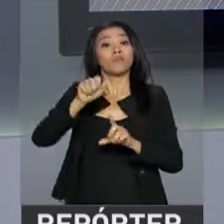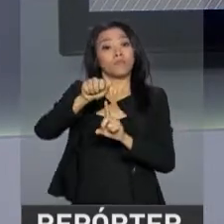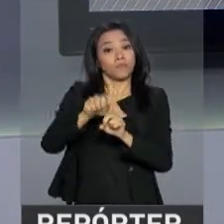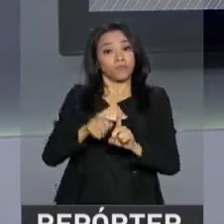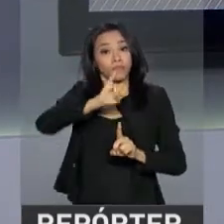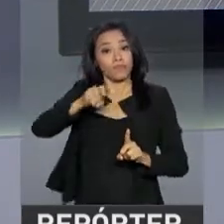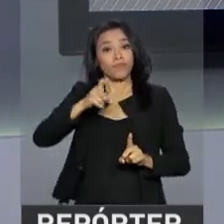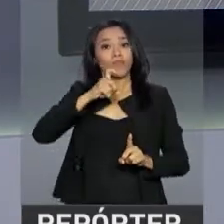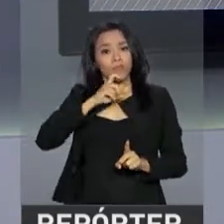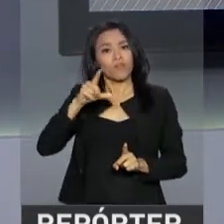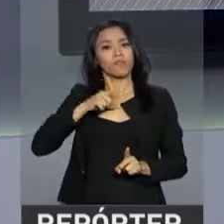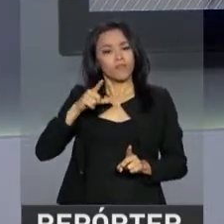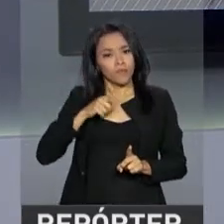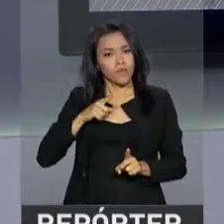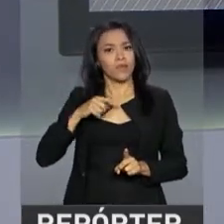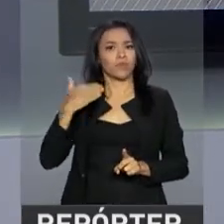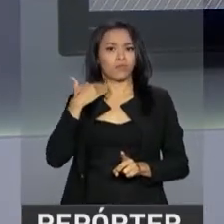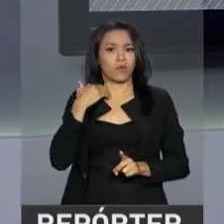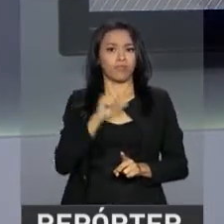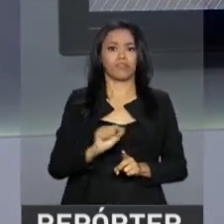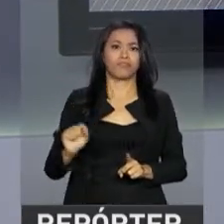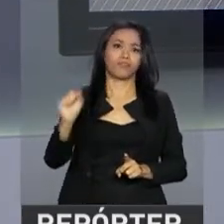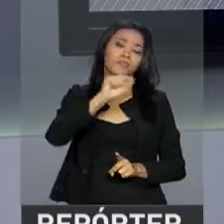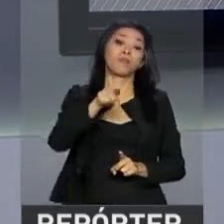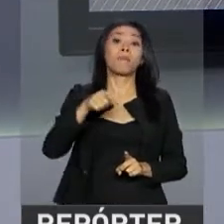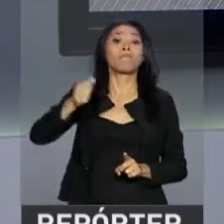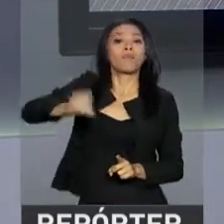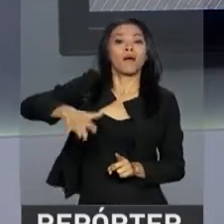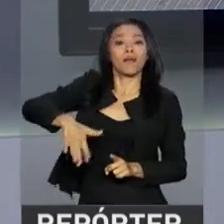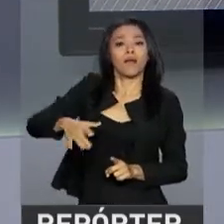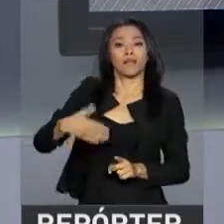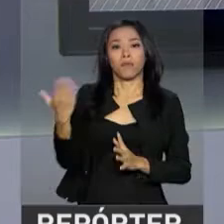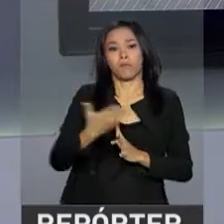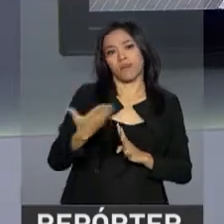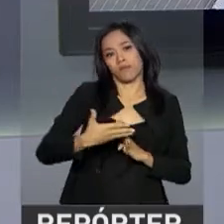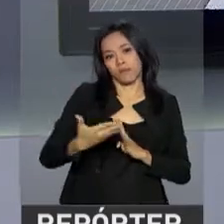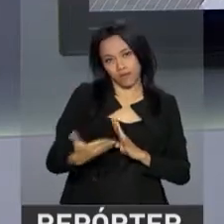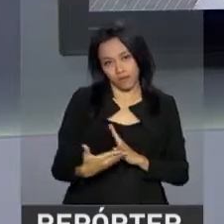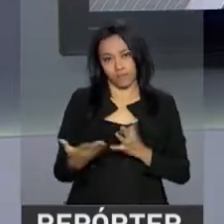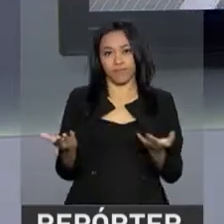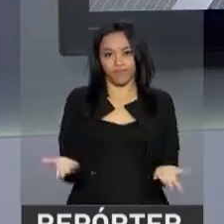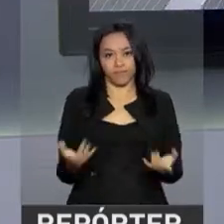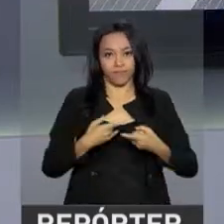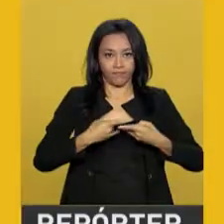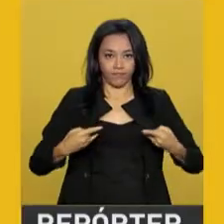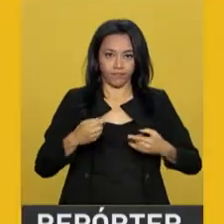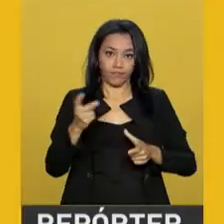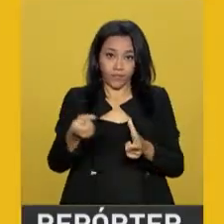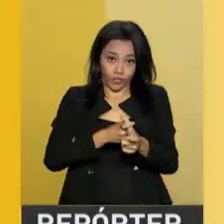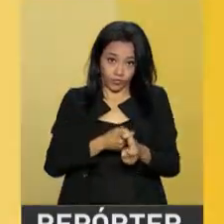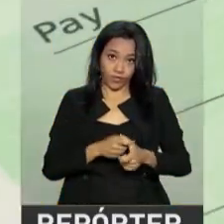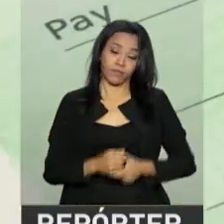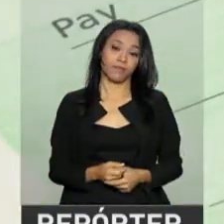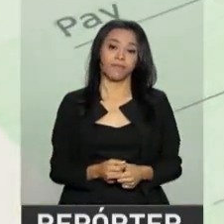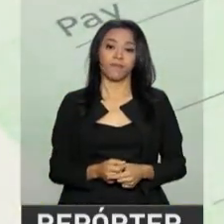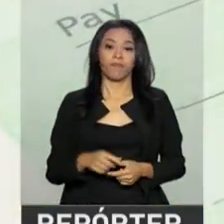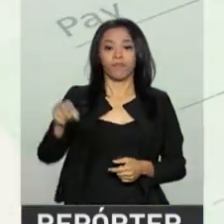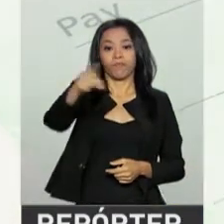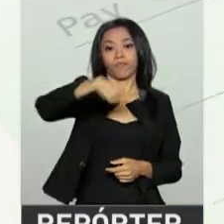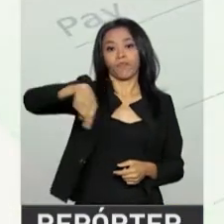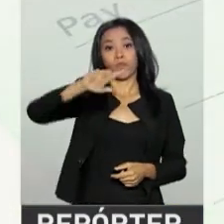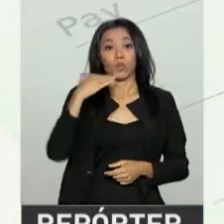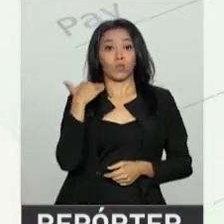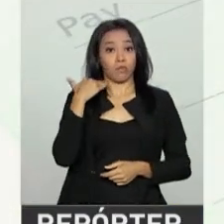disponíveis para o consumidor uma alternativa mais barata para o parcelamento do saldo devedor os bancos se comprometem